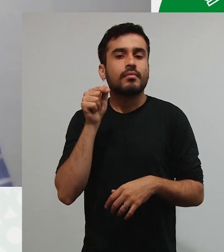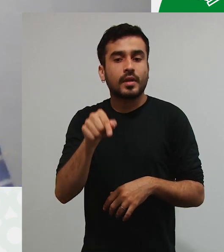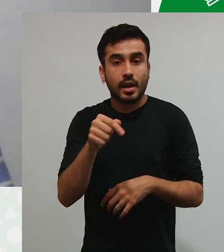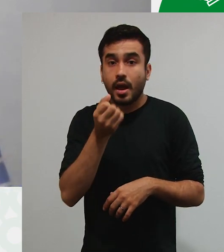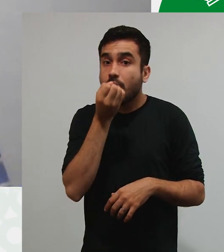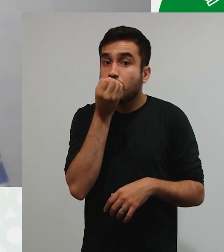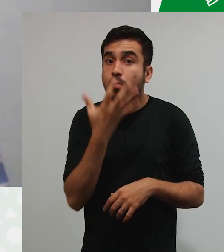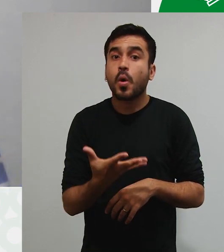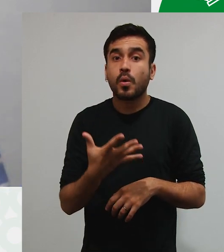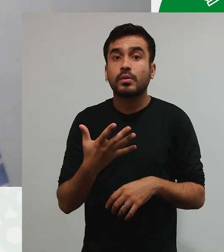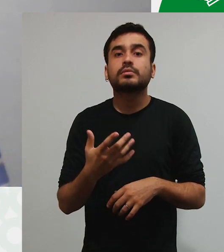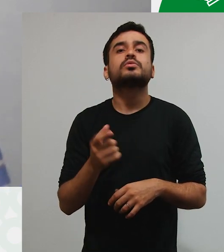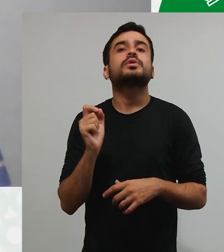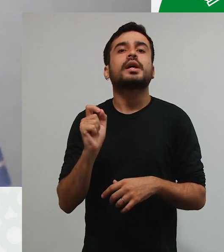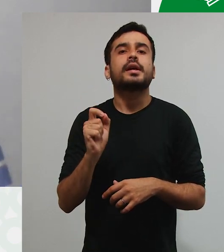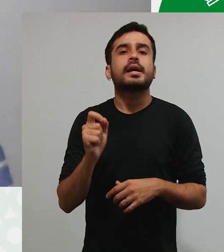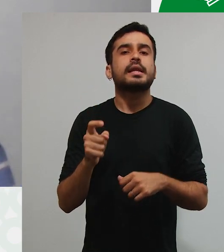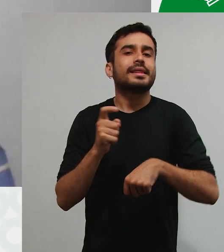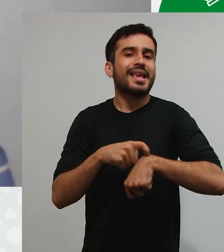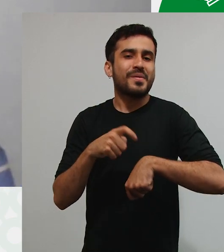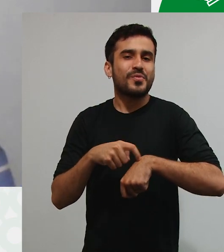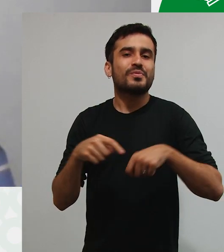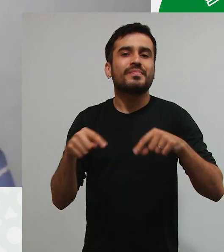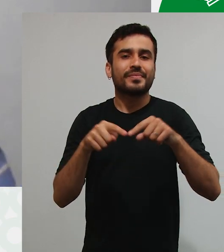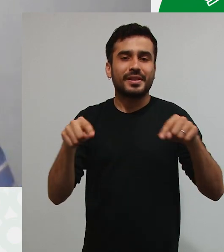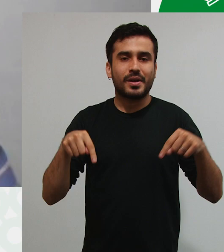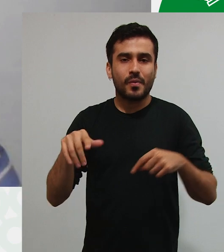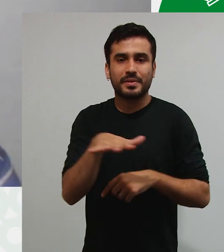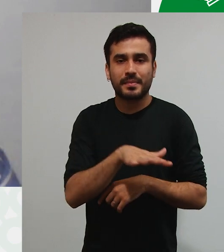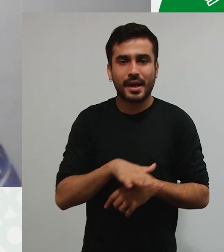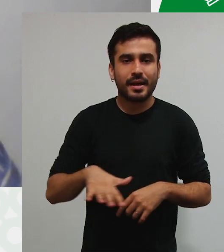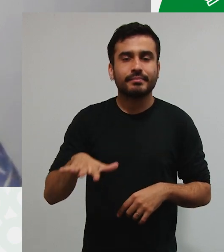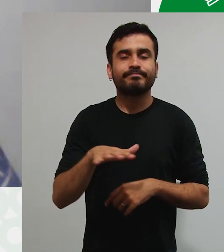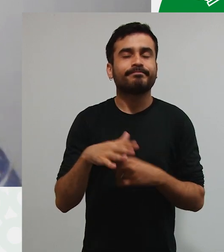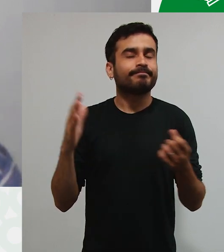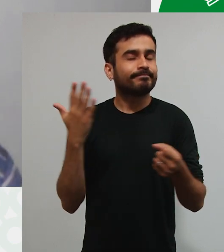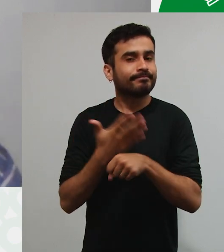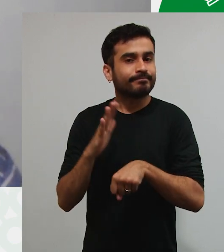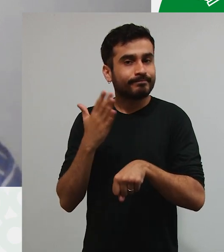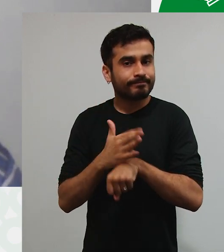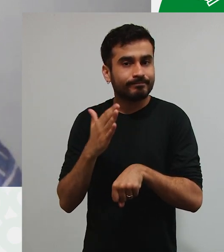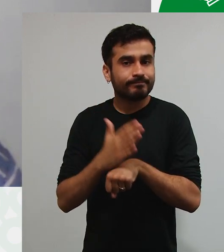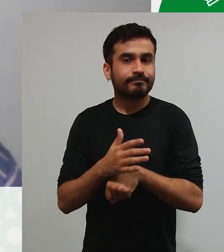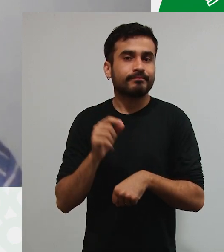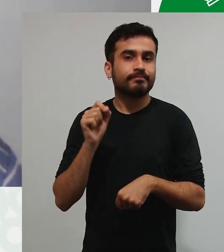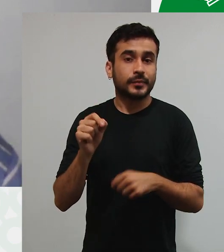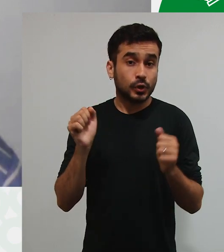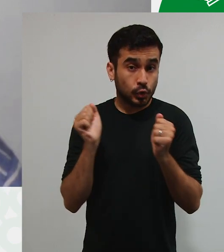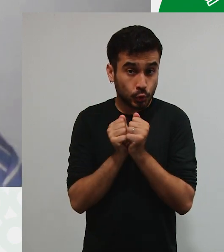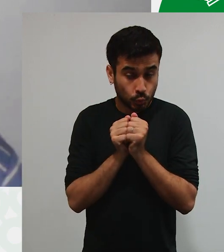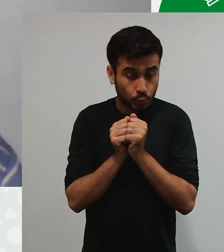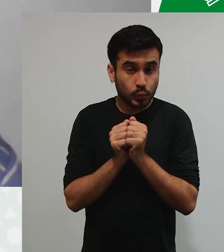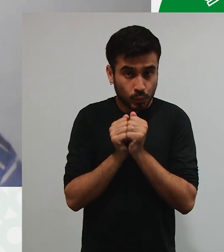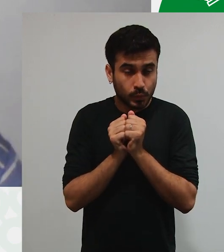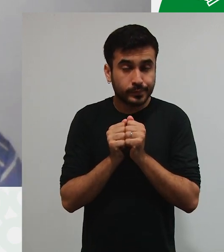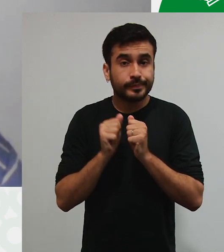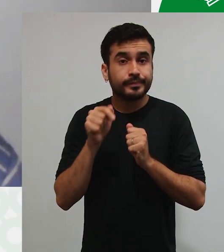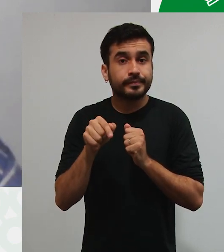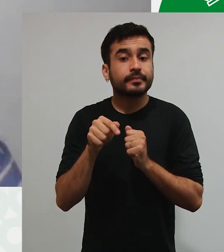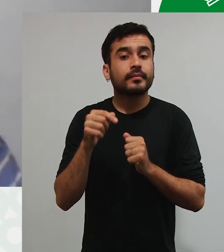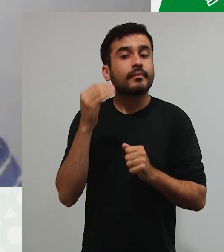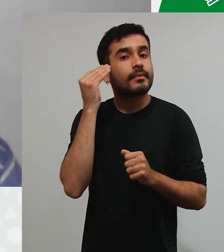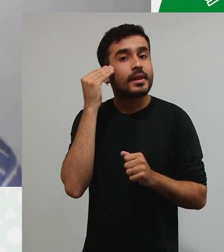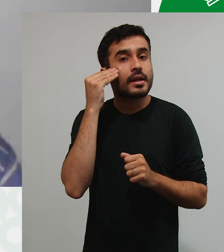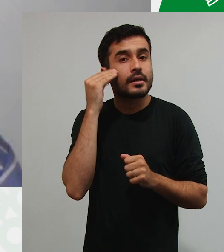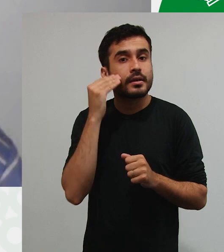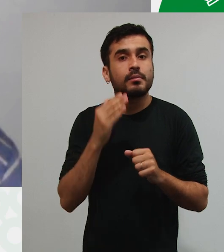com que as crianças e adolescentes ficassem 2 horas sentadas dentro de um quadrado, né, durante determinado